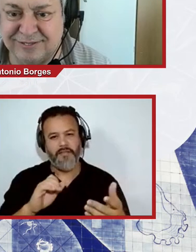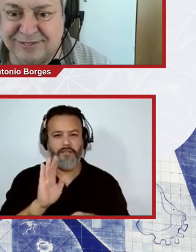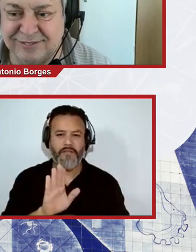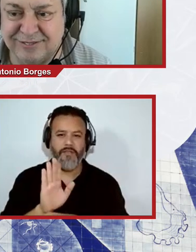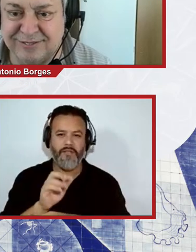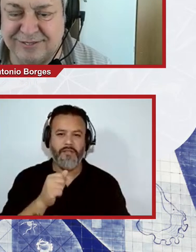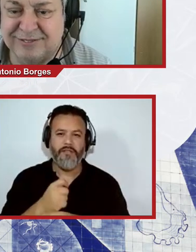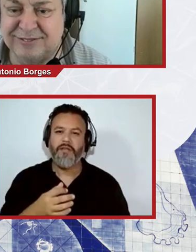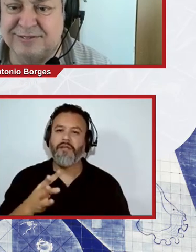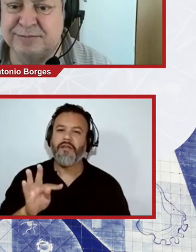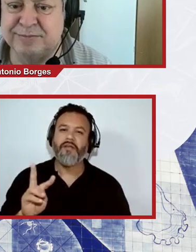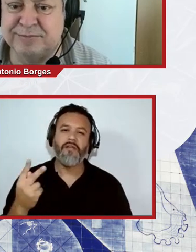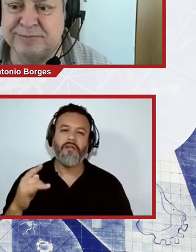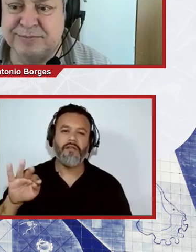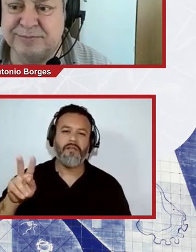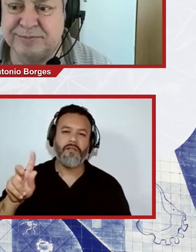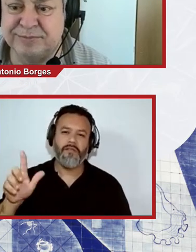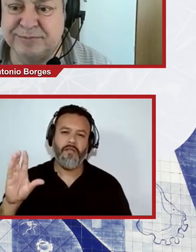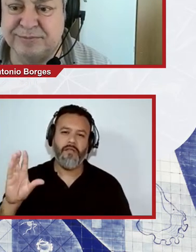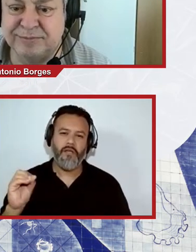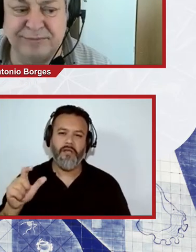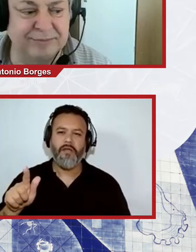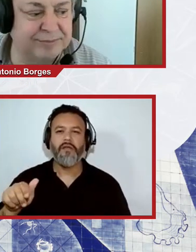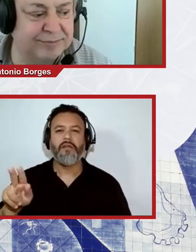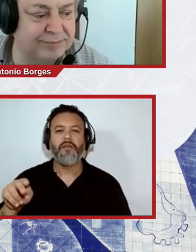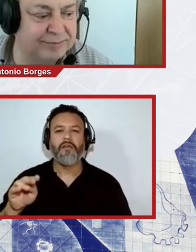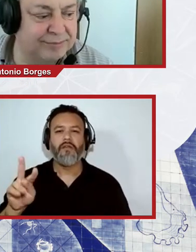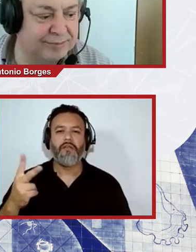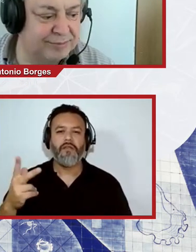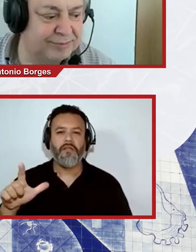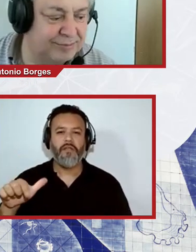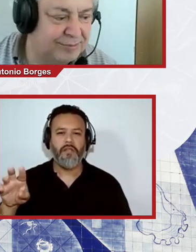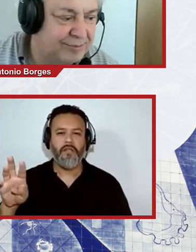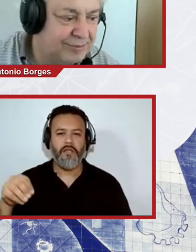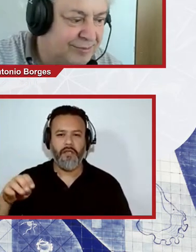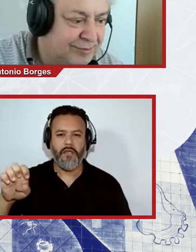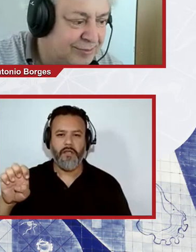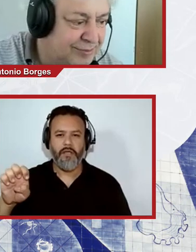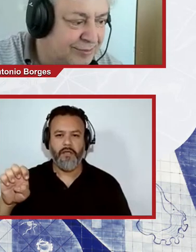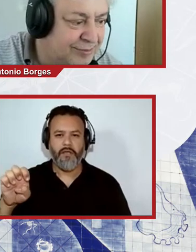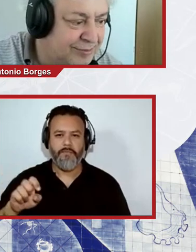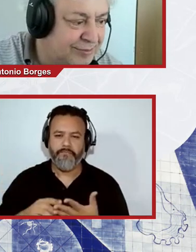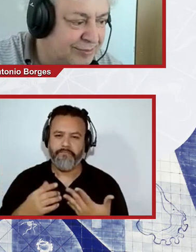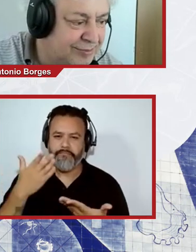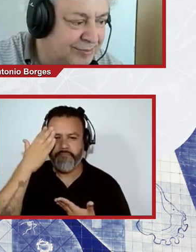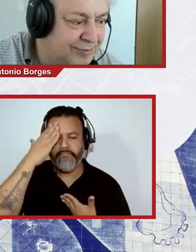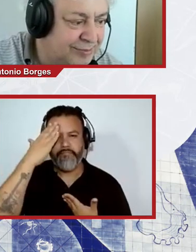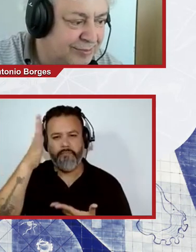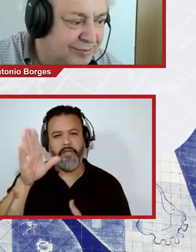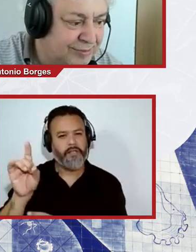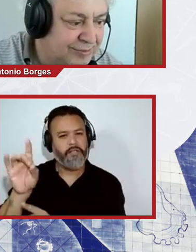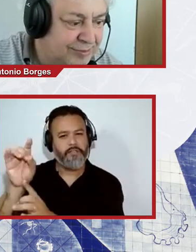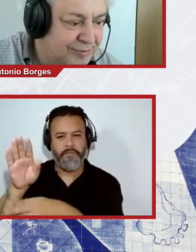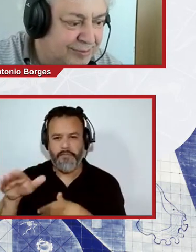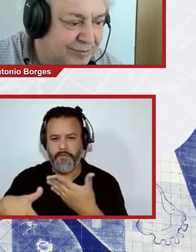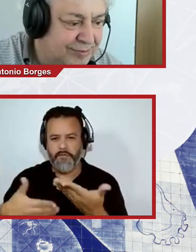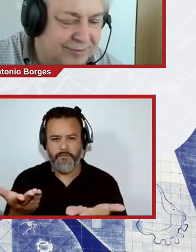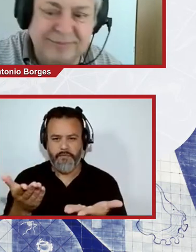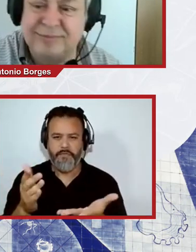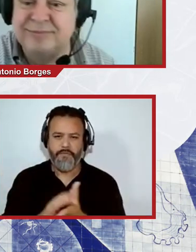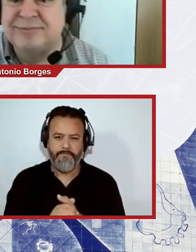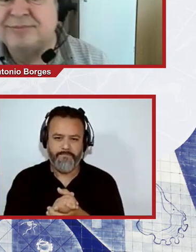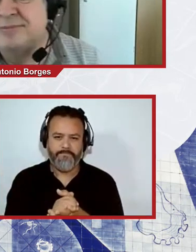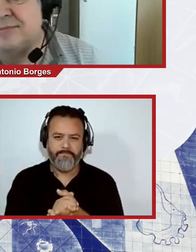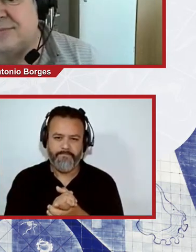ao Tiago e ao Guilherme, sempre incansáveis aqui no nosso suporte, um agradecimento mais que especial para eles. E é isso,